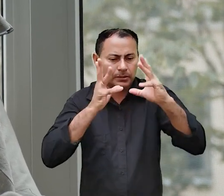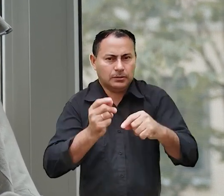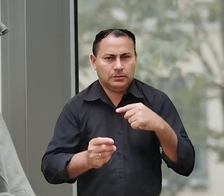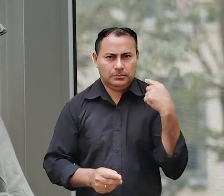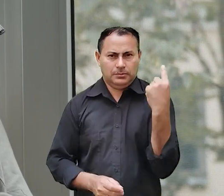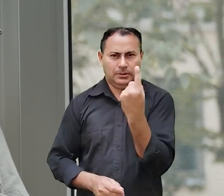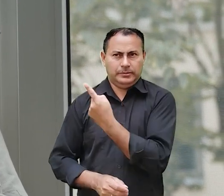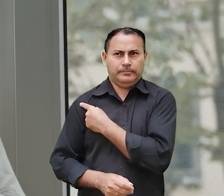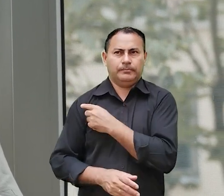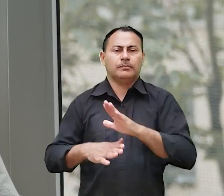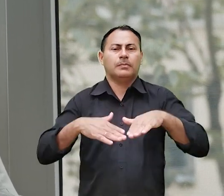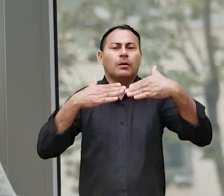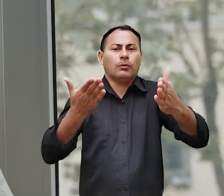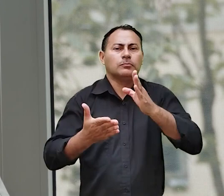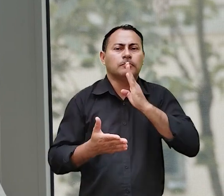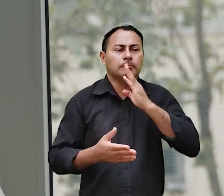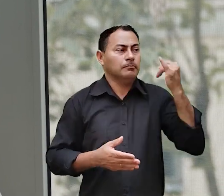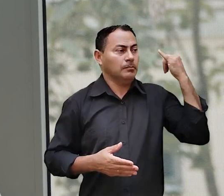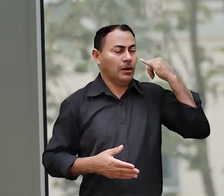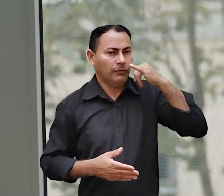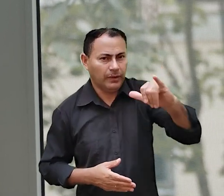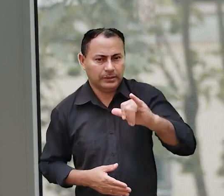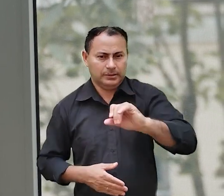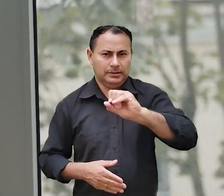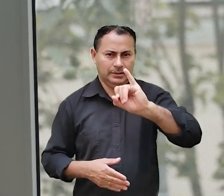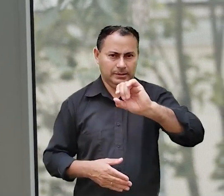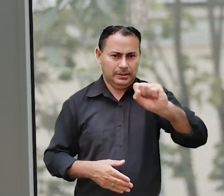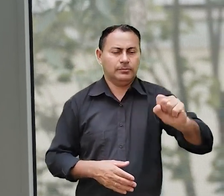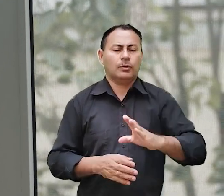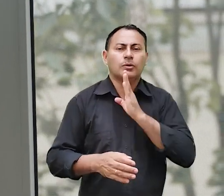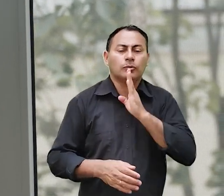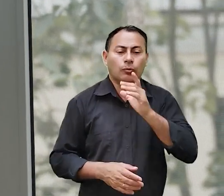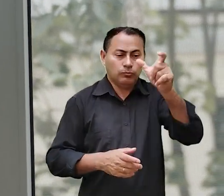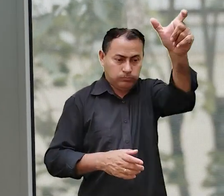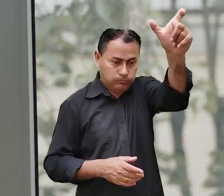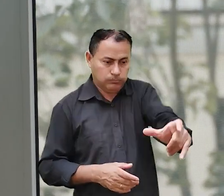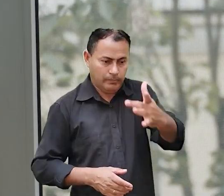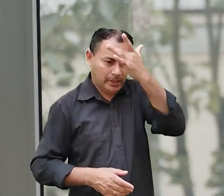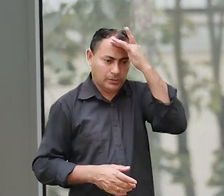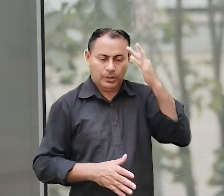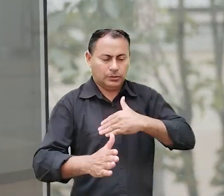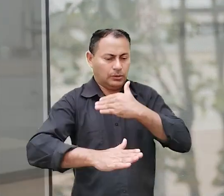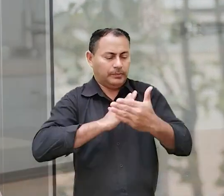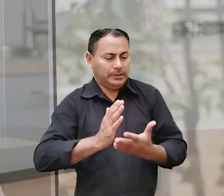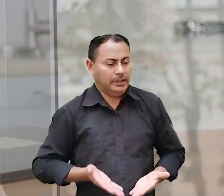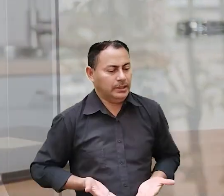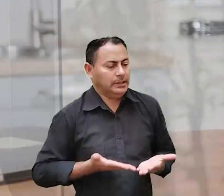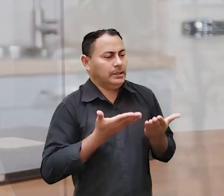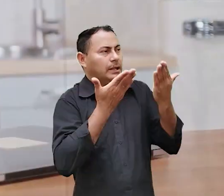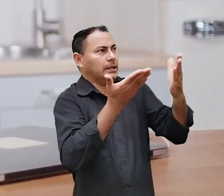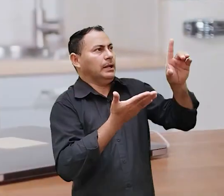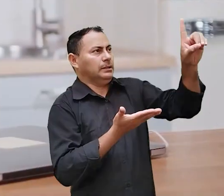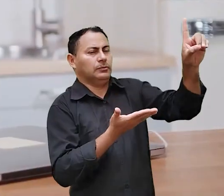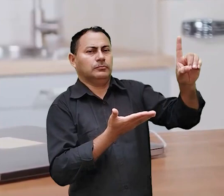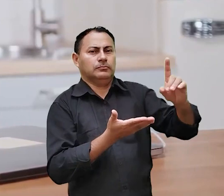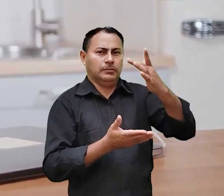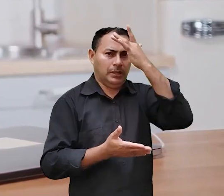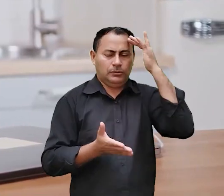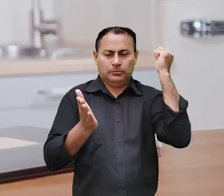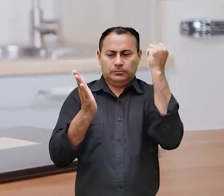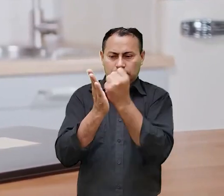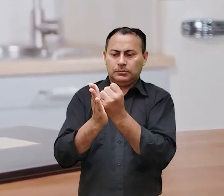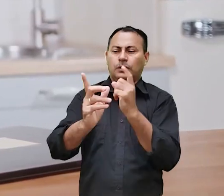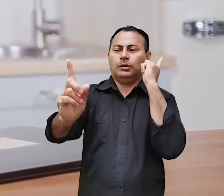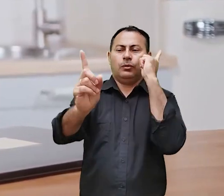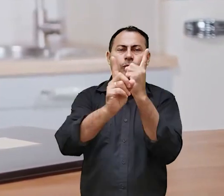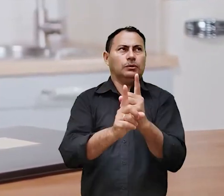para todos nós Quando conhecemos esse profeta conhecemos um homem totalmente entregue a Deus um homem que marcou